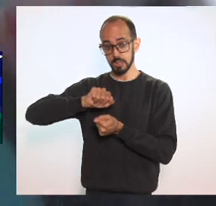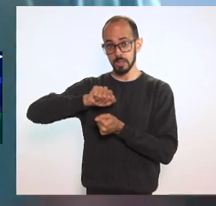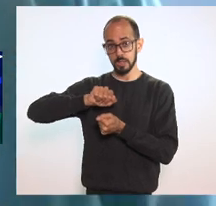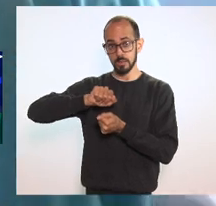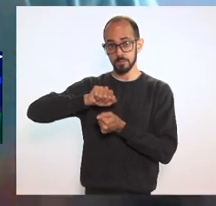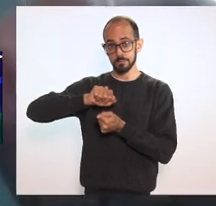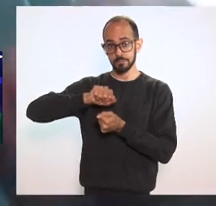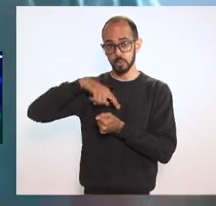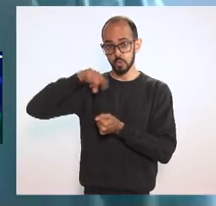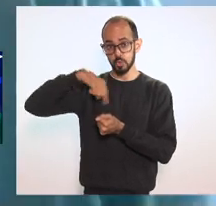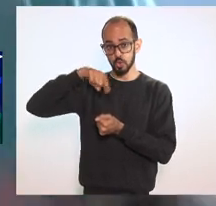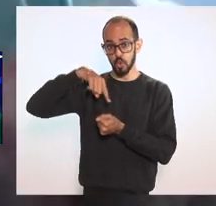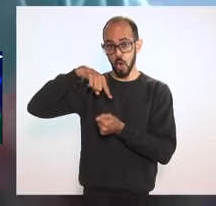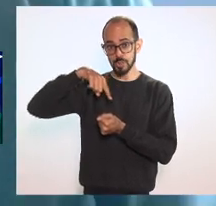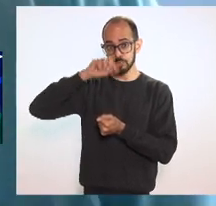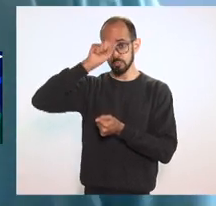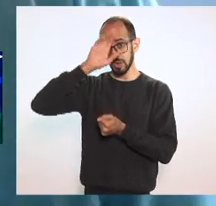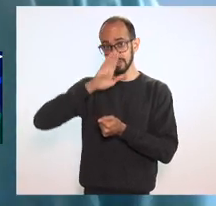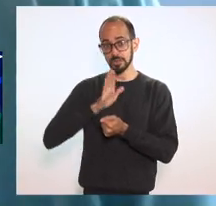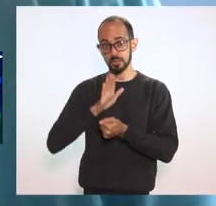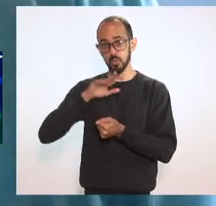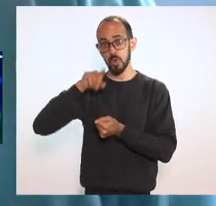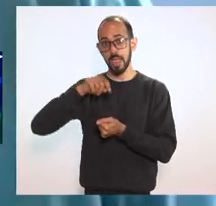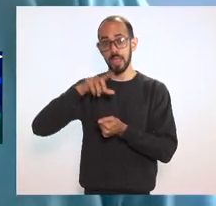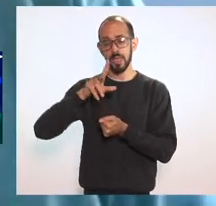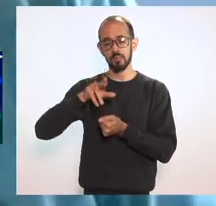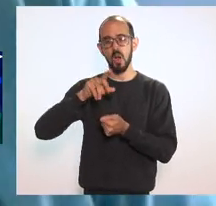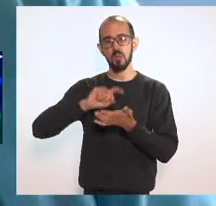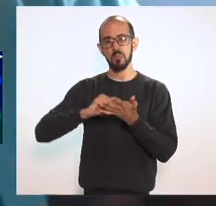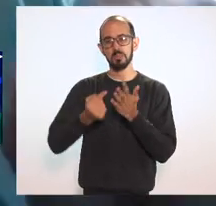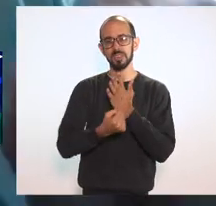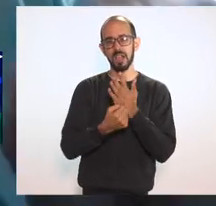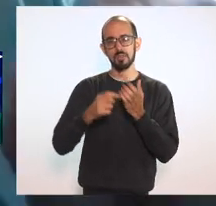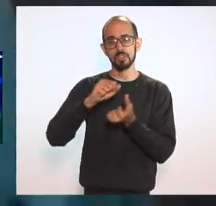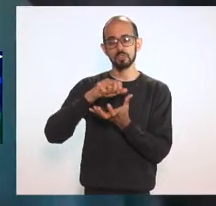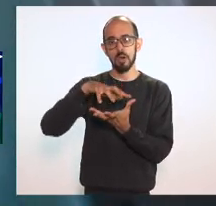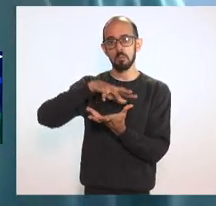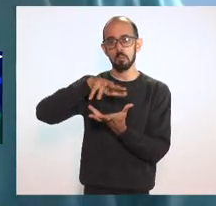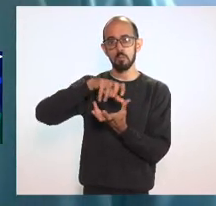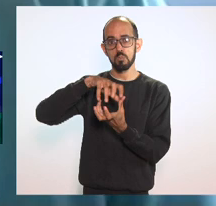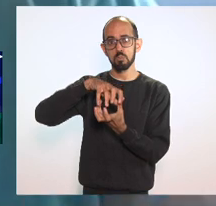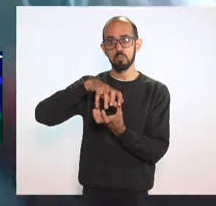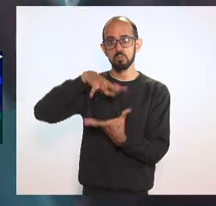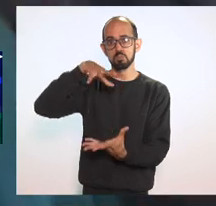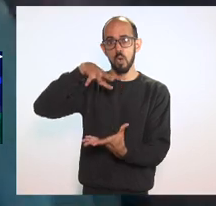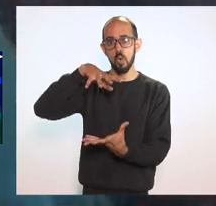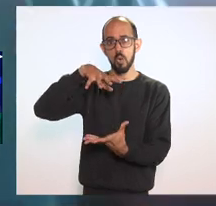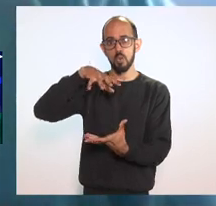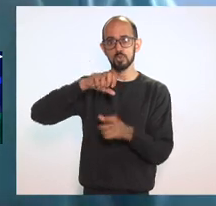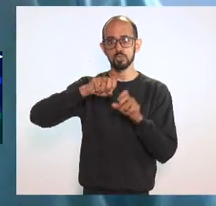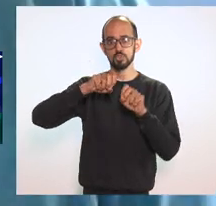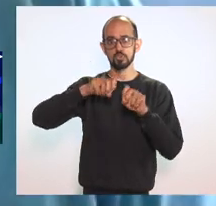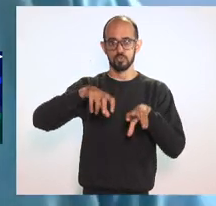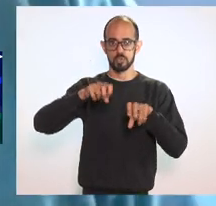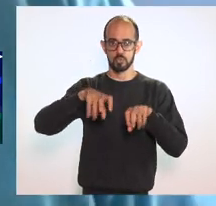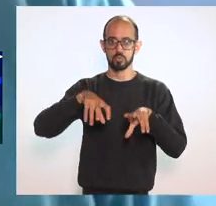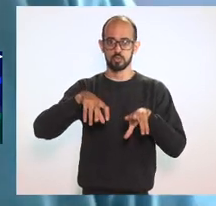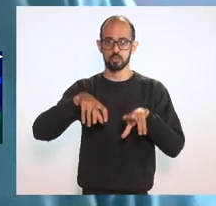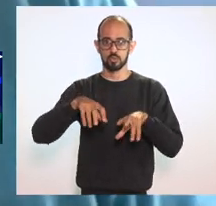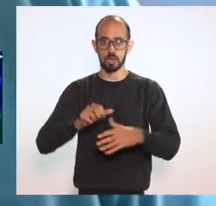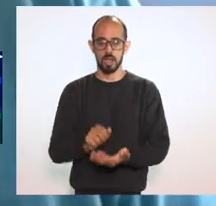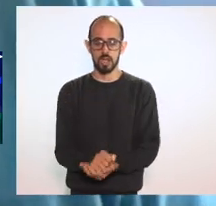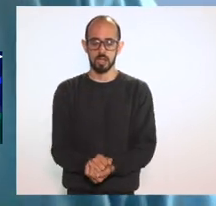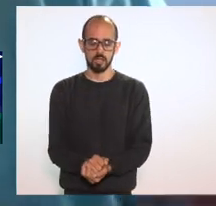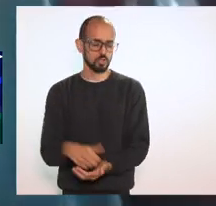uma bomba atômica virótica e o temos errado sobretudo à presidência da